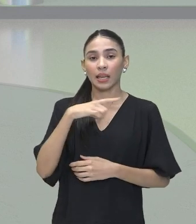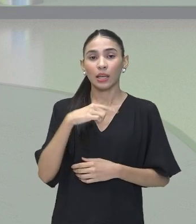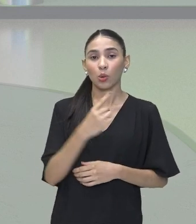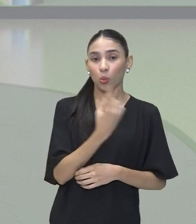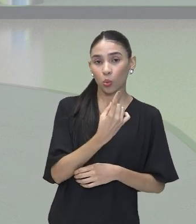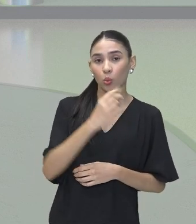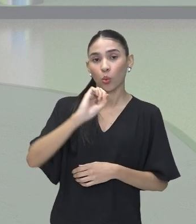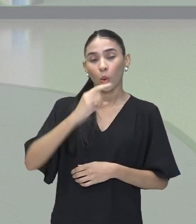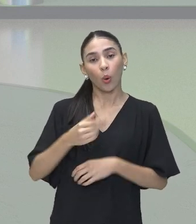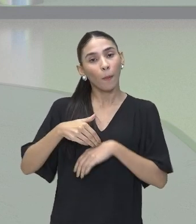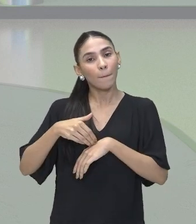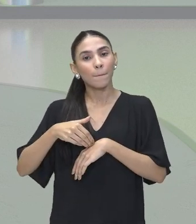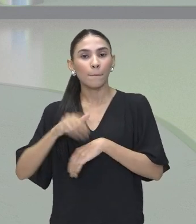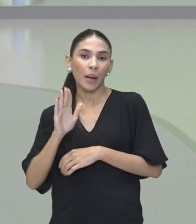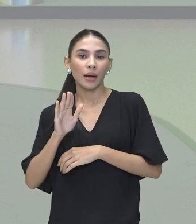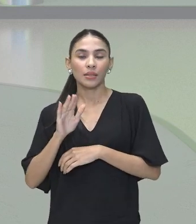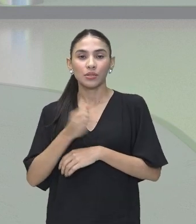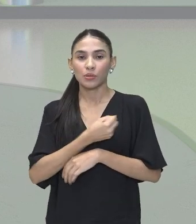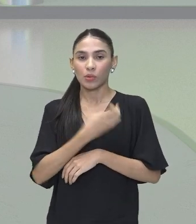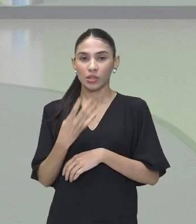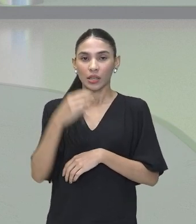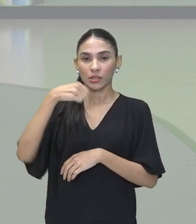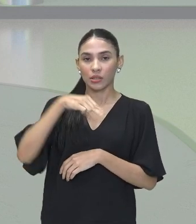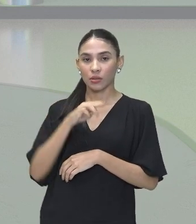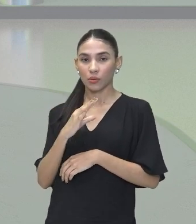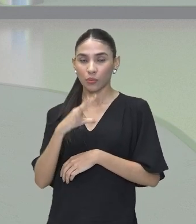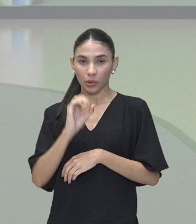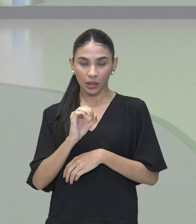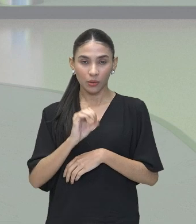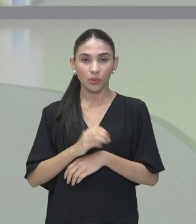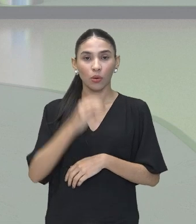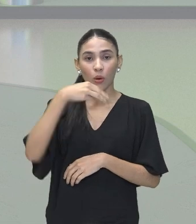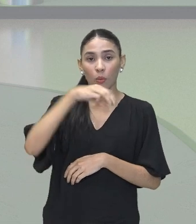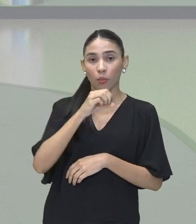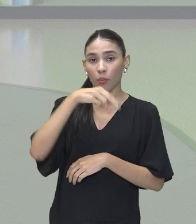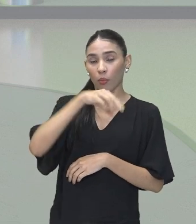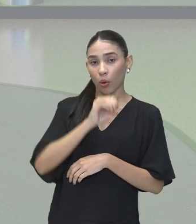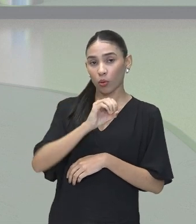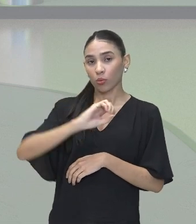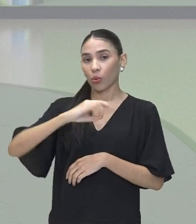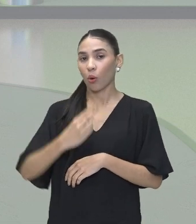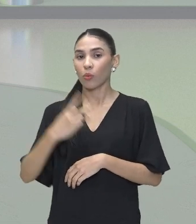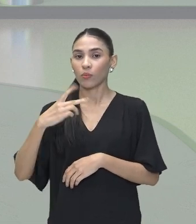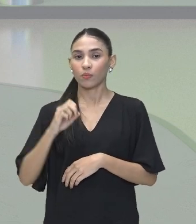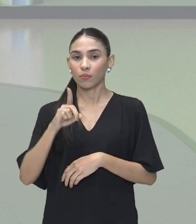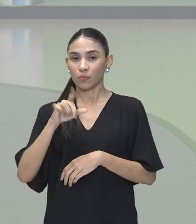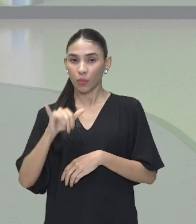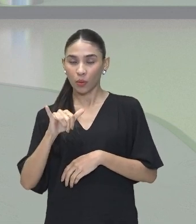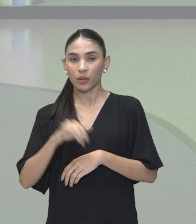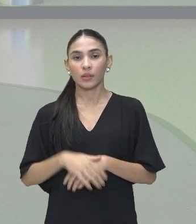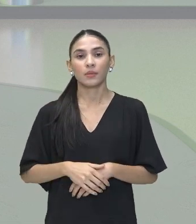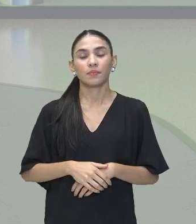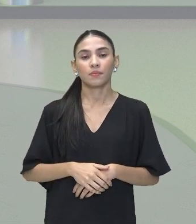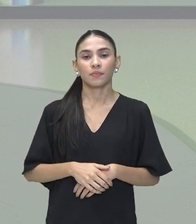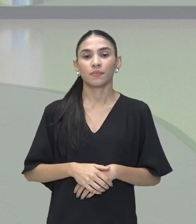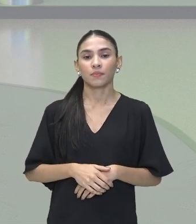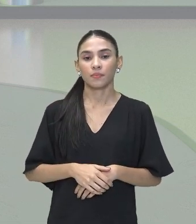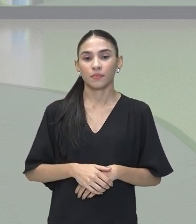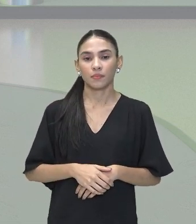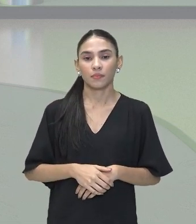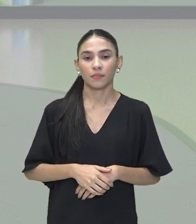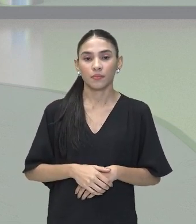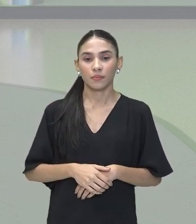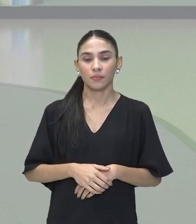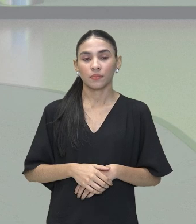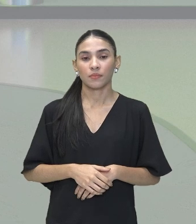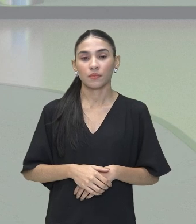se tem mais de um núcleo aromático, que é polinuclear. Se tem mais de um, ou eles estão juntinhos, ou eles estão ali